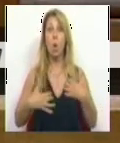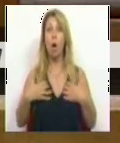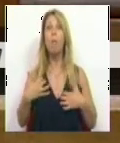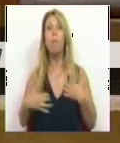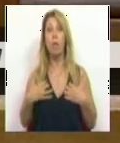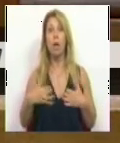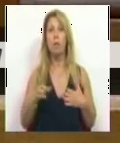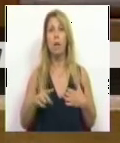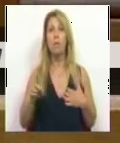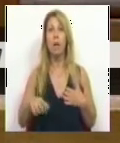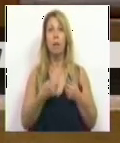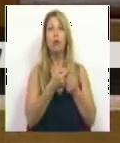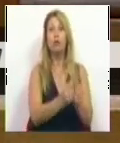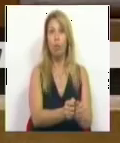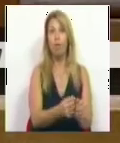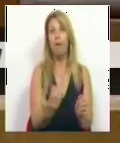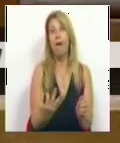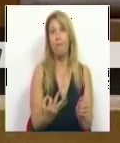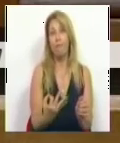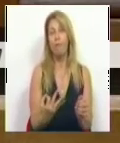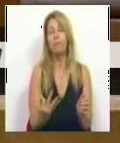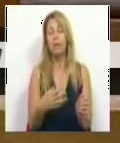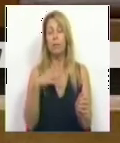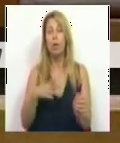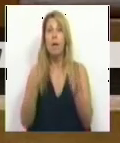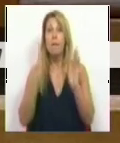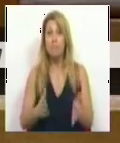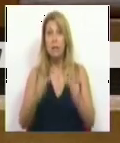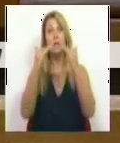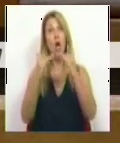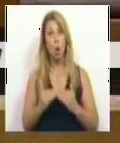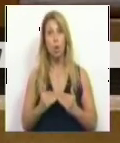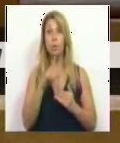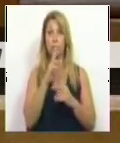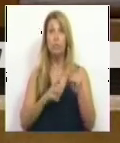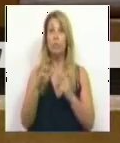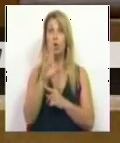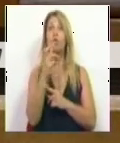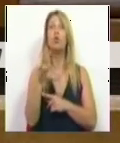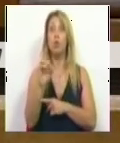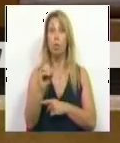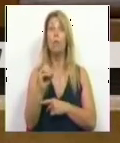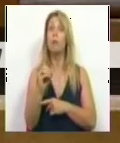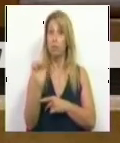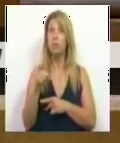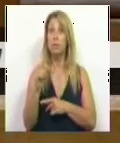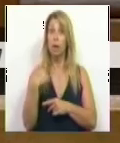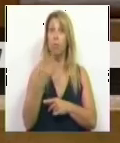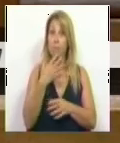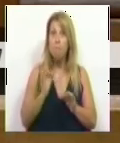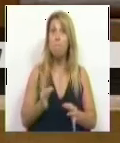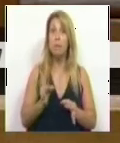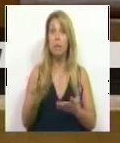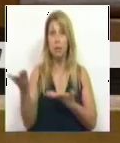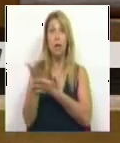vezes escondida. Portugal precisa de uma redução de juros, sim, dependemos dessa renegociação.